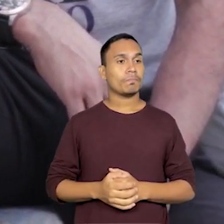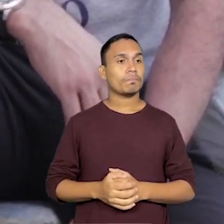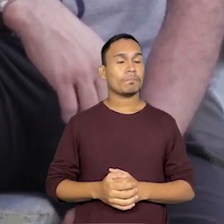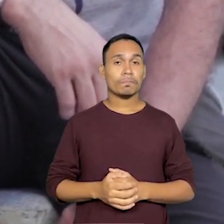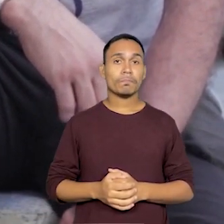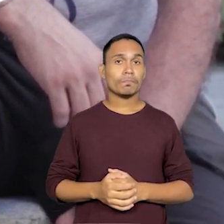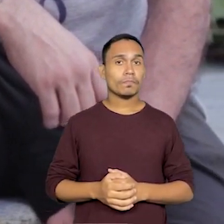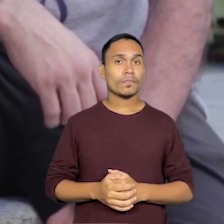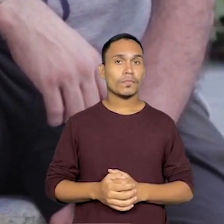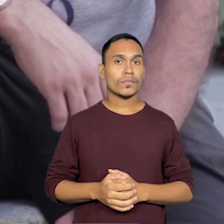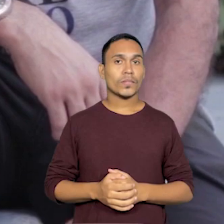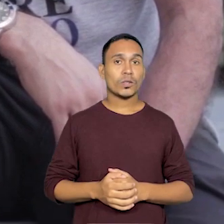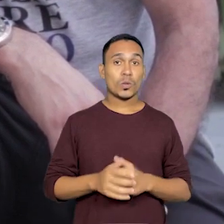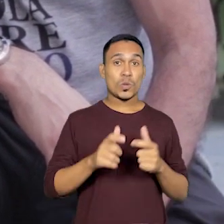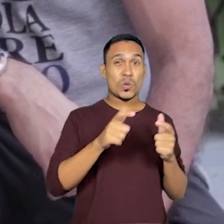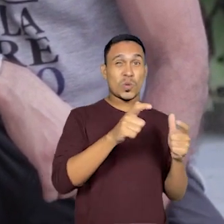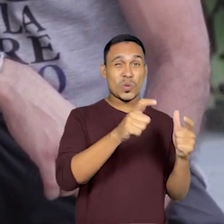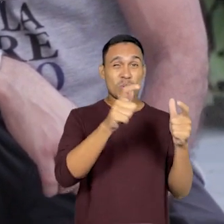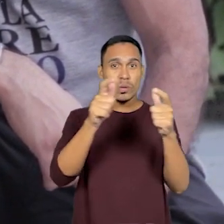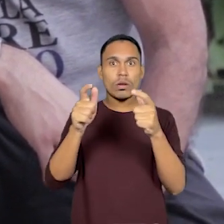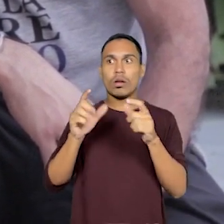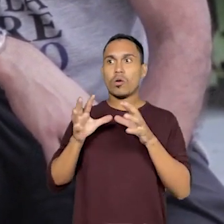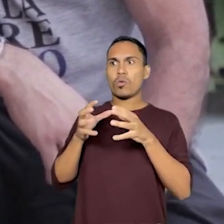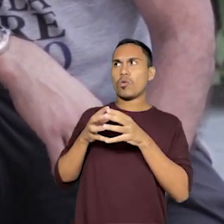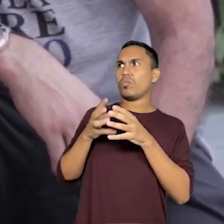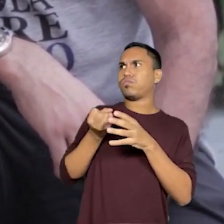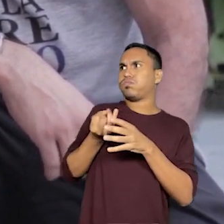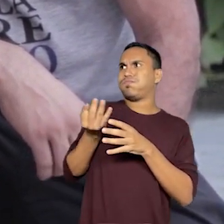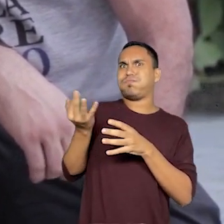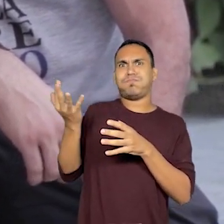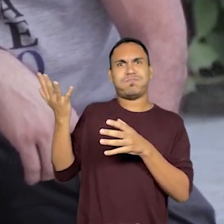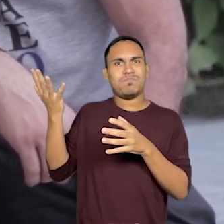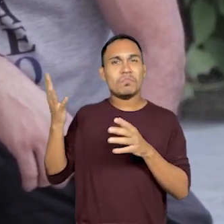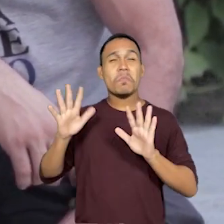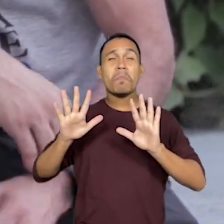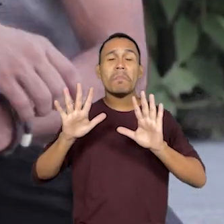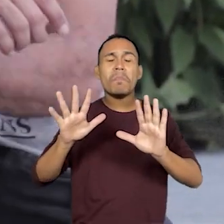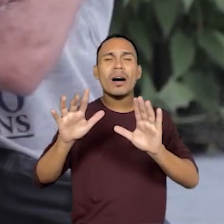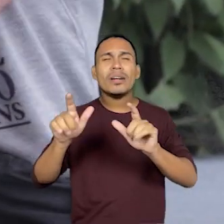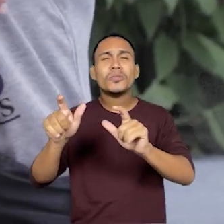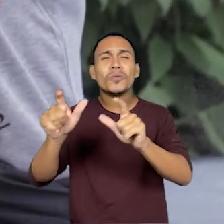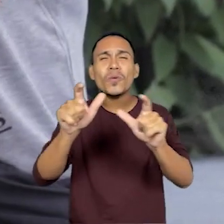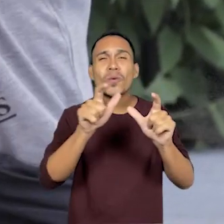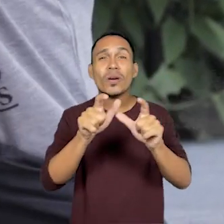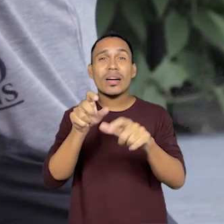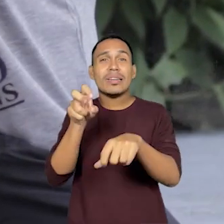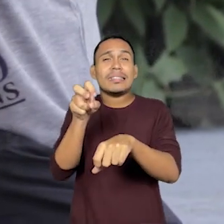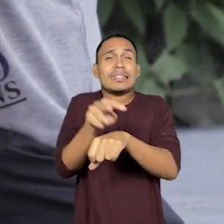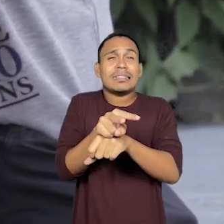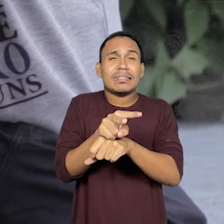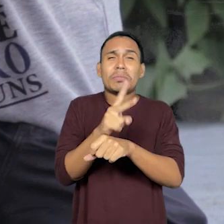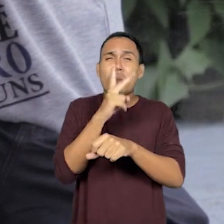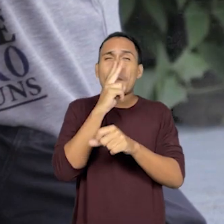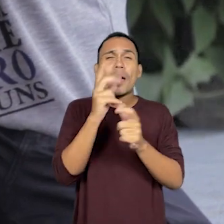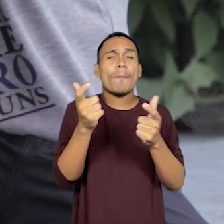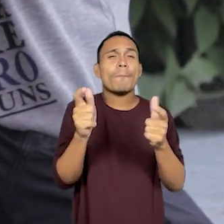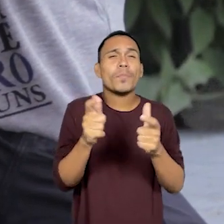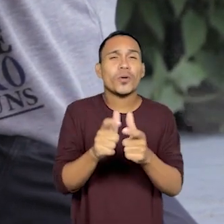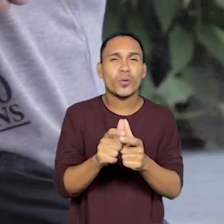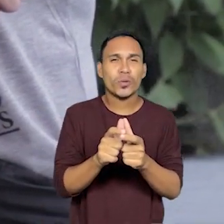Os lugares de ocupação, né, são muitos grupos, pra, às vezes muito, são poucos aparelhos culturais, né?